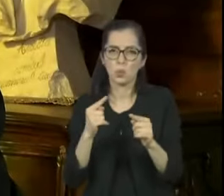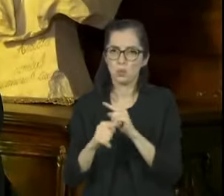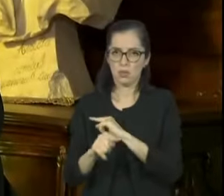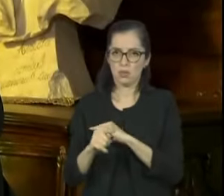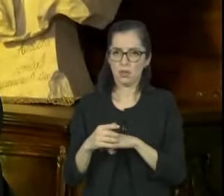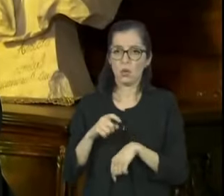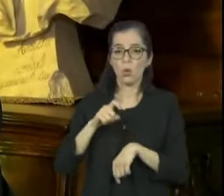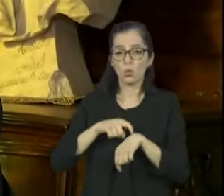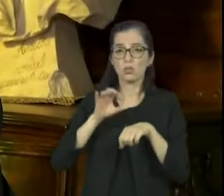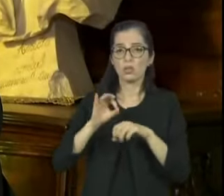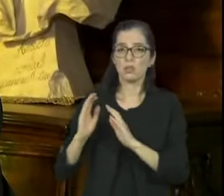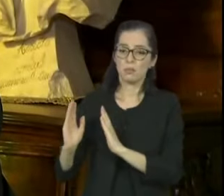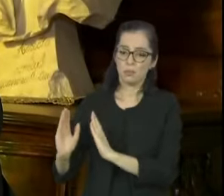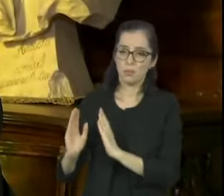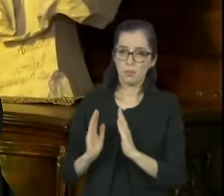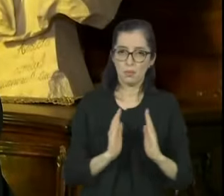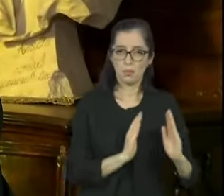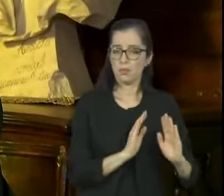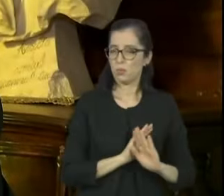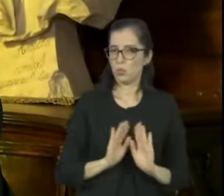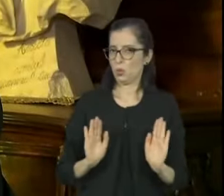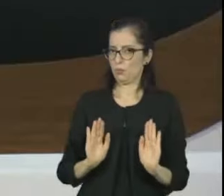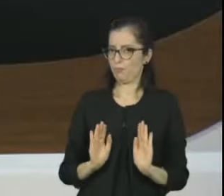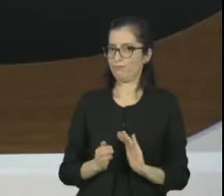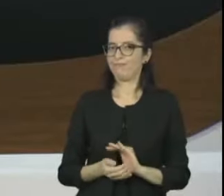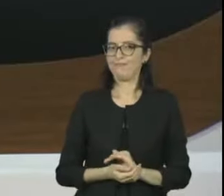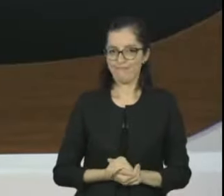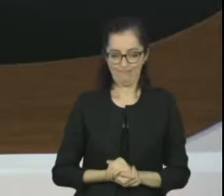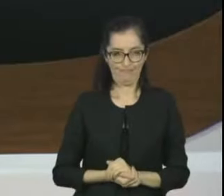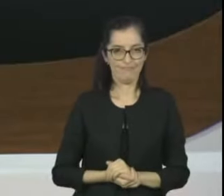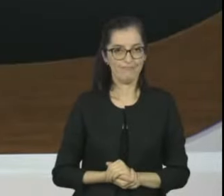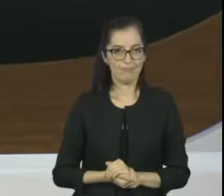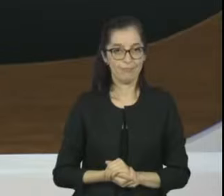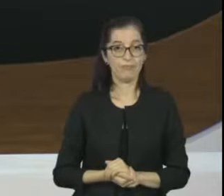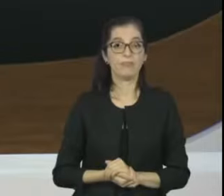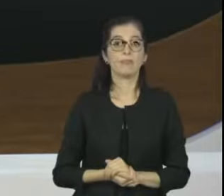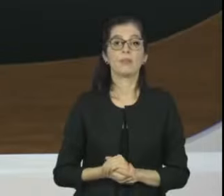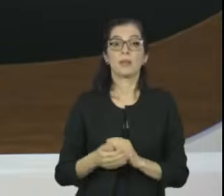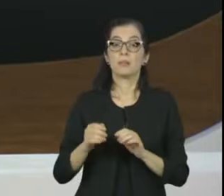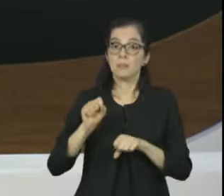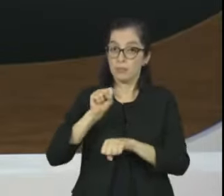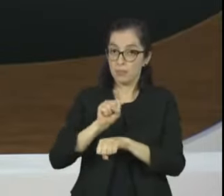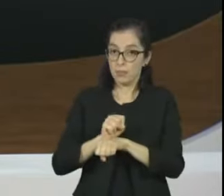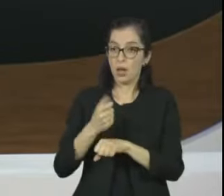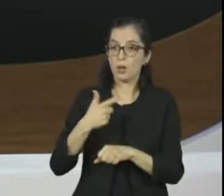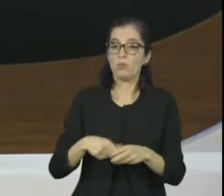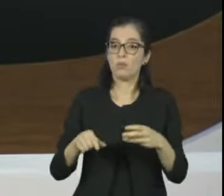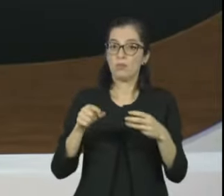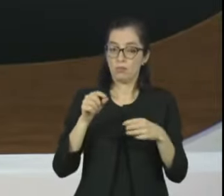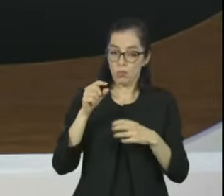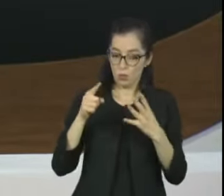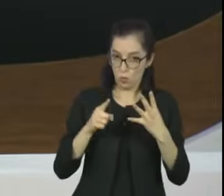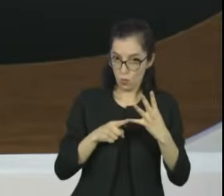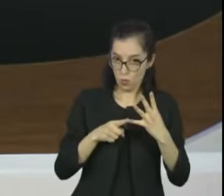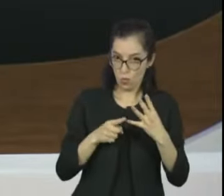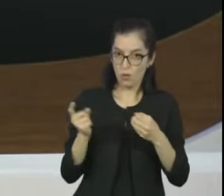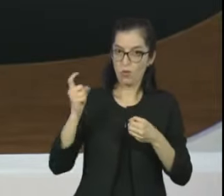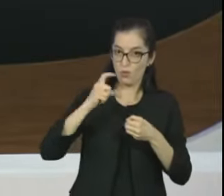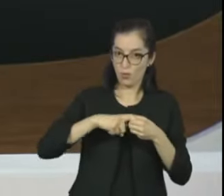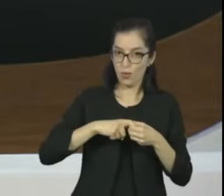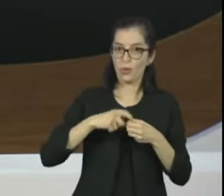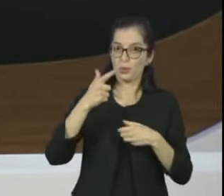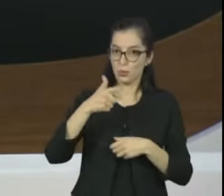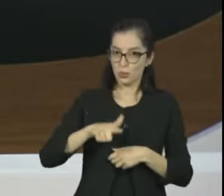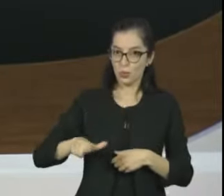seu momento do seu lugar E com isso a gente encerra esse terceiro bloco vai para mais um breve intervalo e volta em